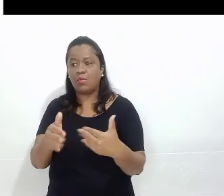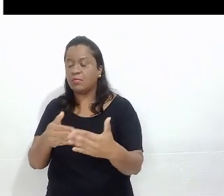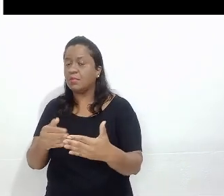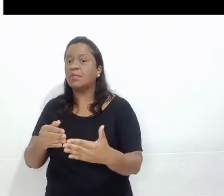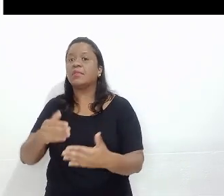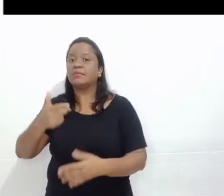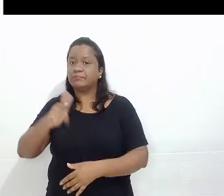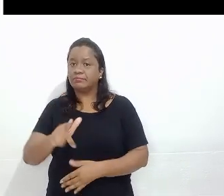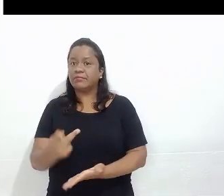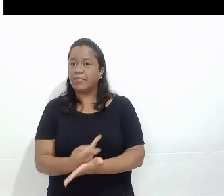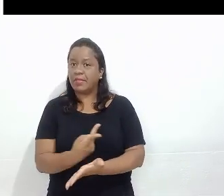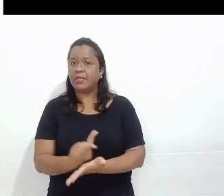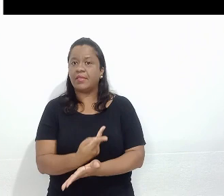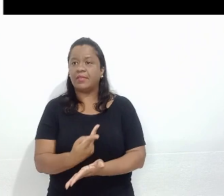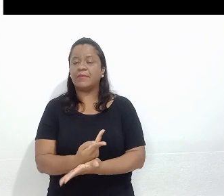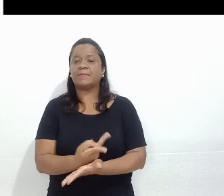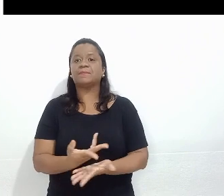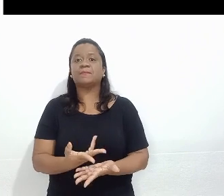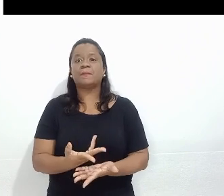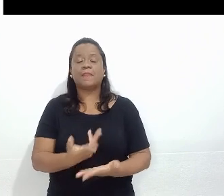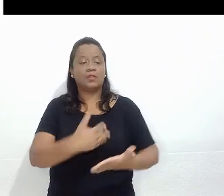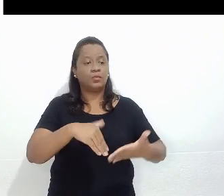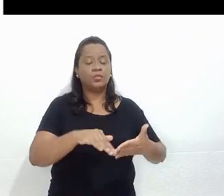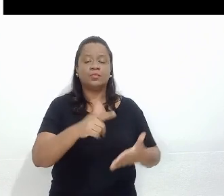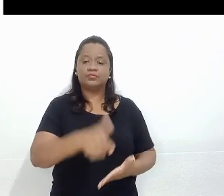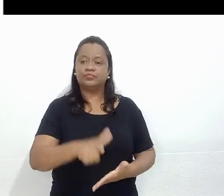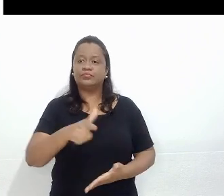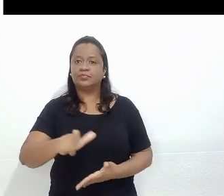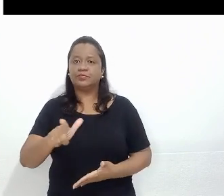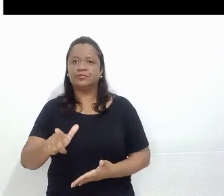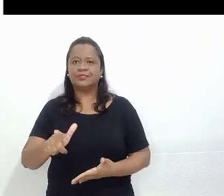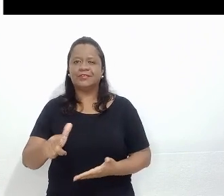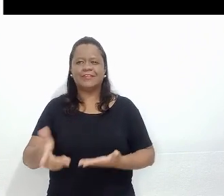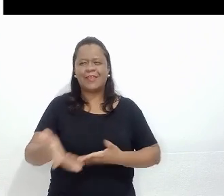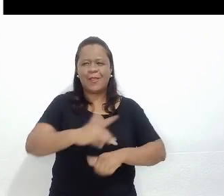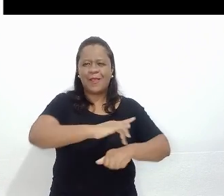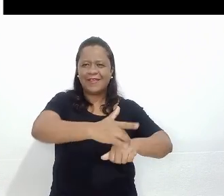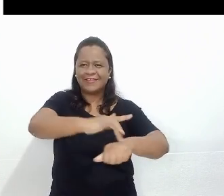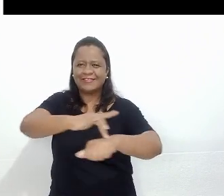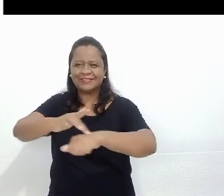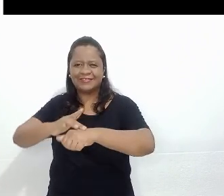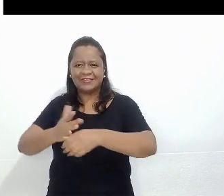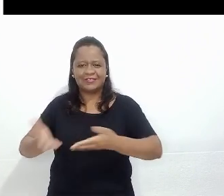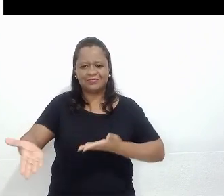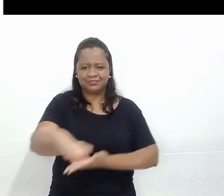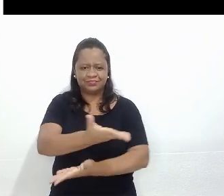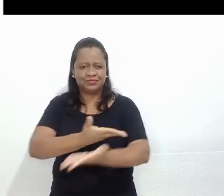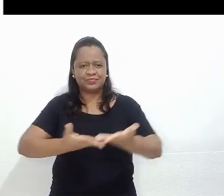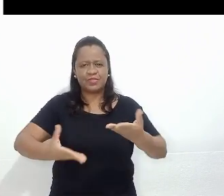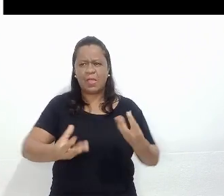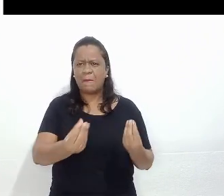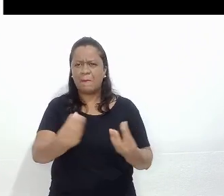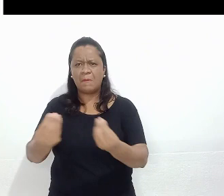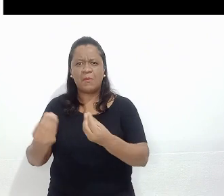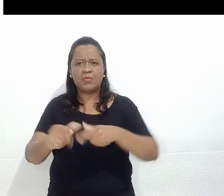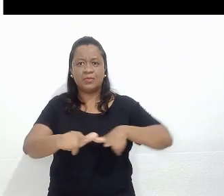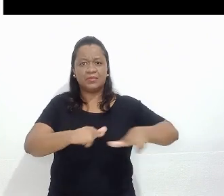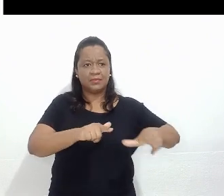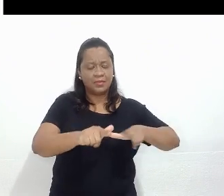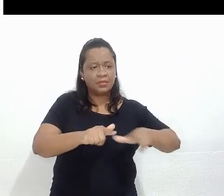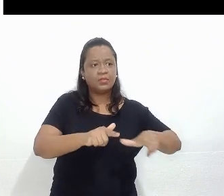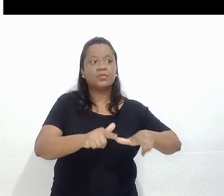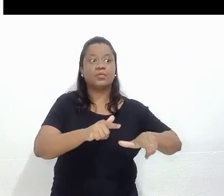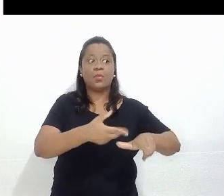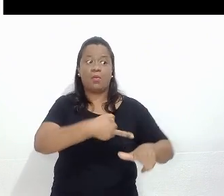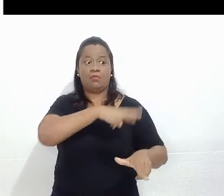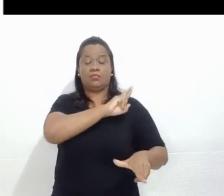Então, assim, é um balé mesmo, é uma coisa, como você falou, bem empreendedora, tem muita gente ali, muita gente com